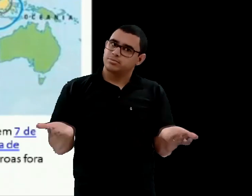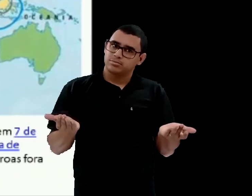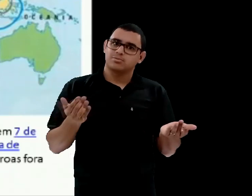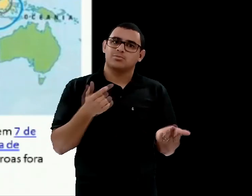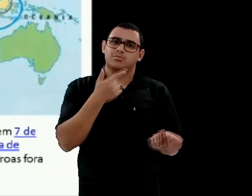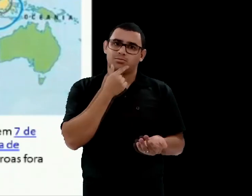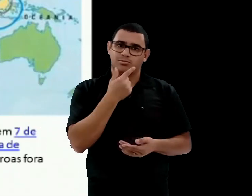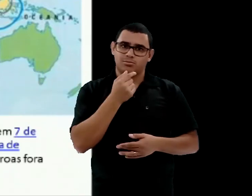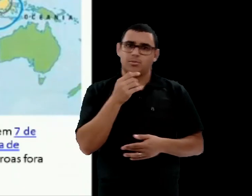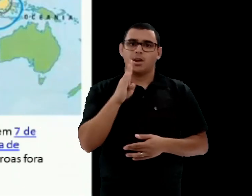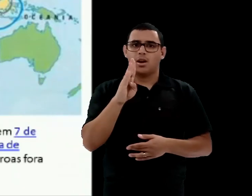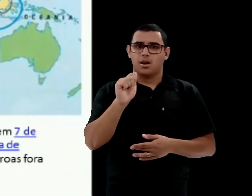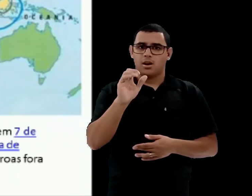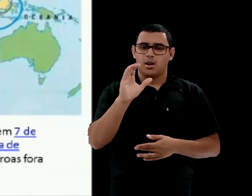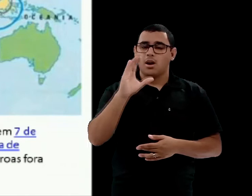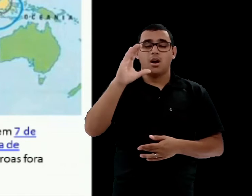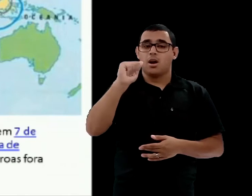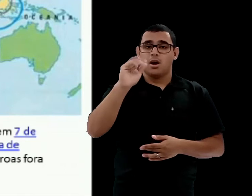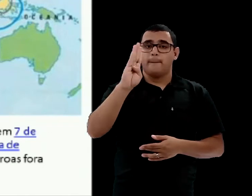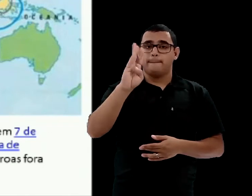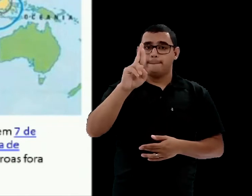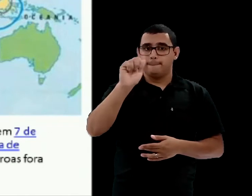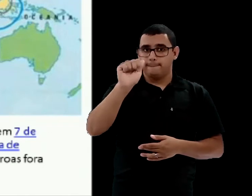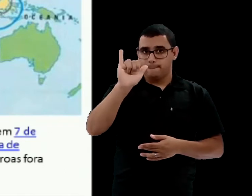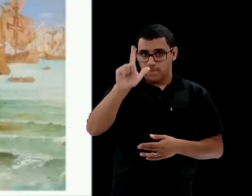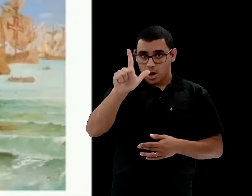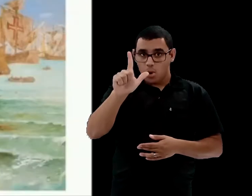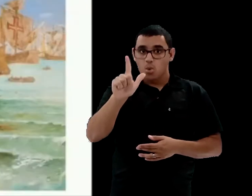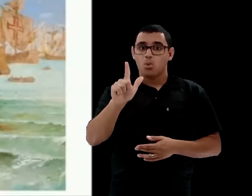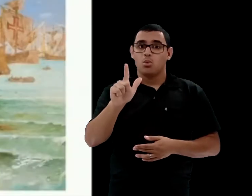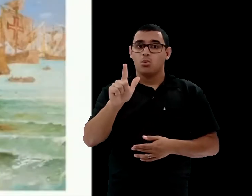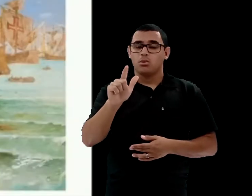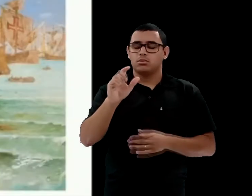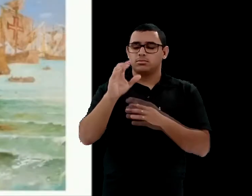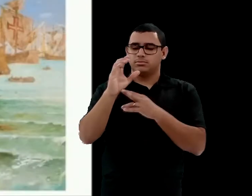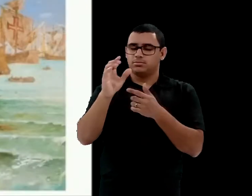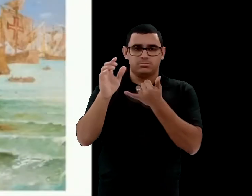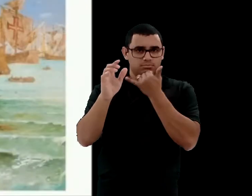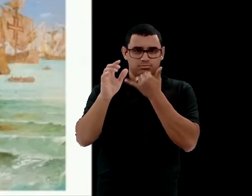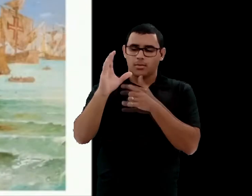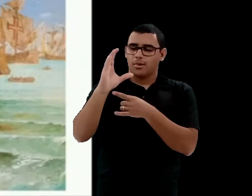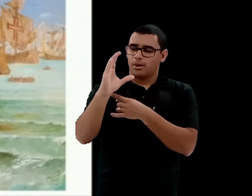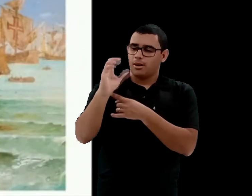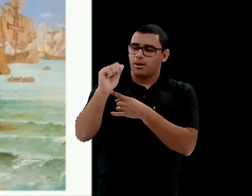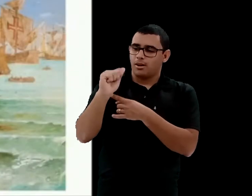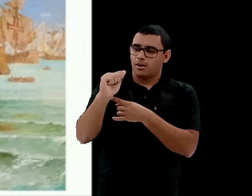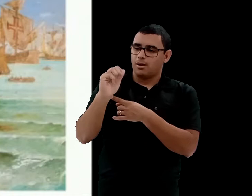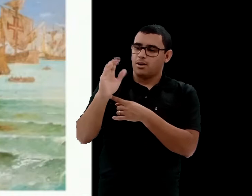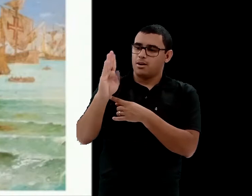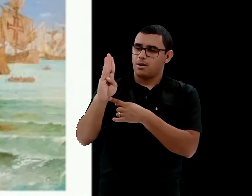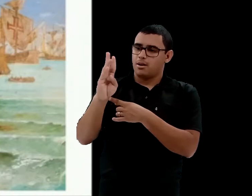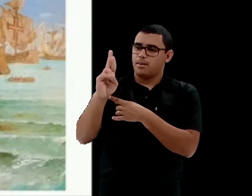e portanto Pedro Álvares Cabral veio tomar posse. Tá? Então nós podemos dizer que falar em